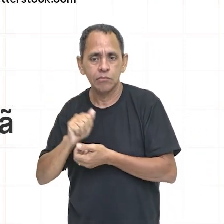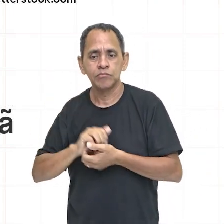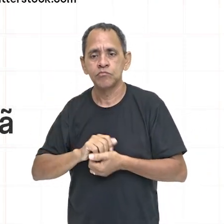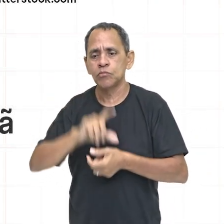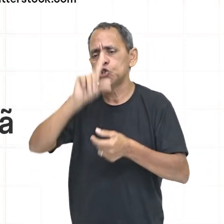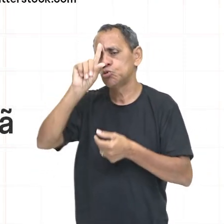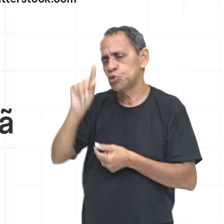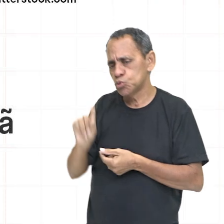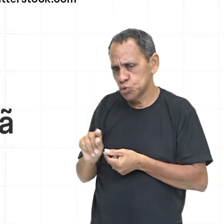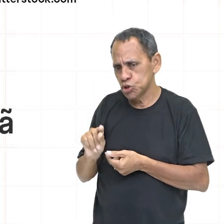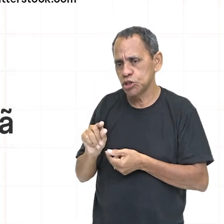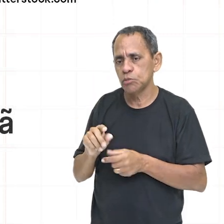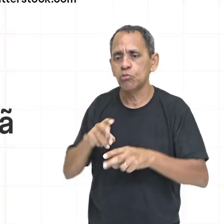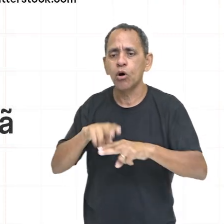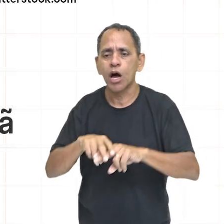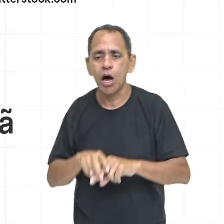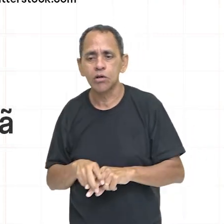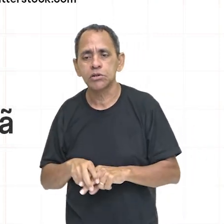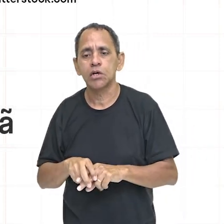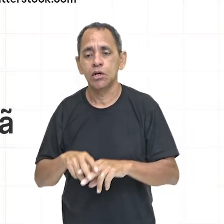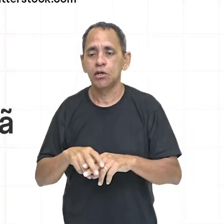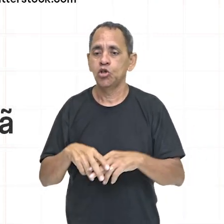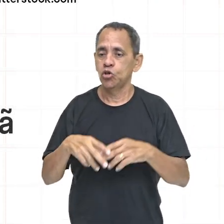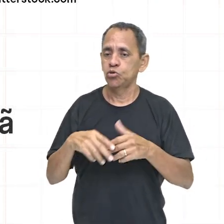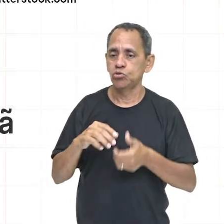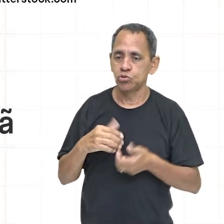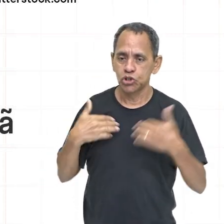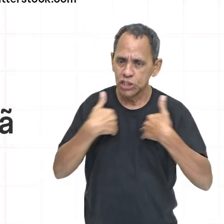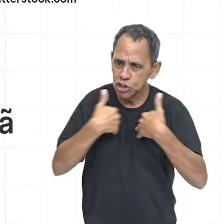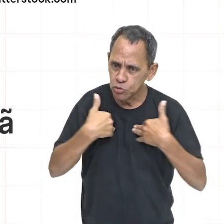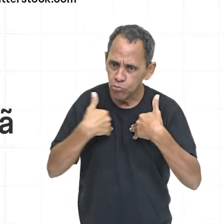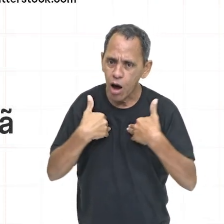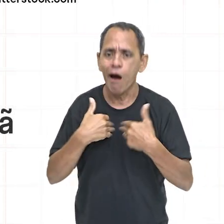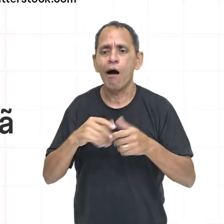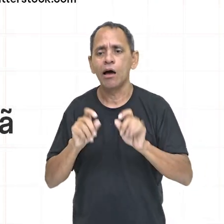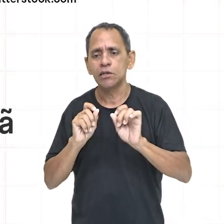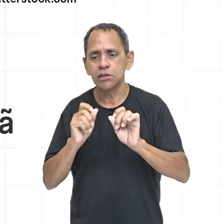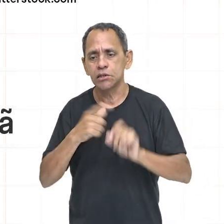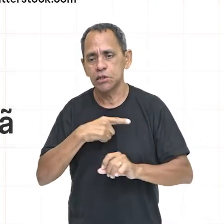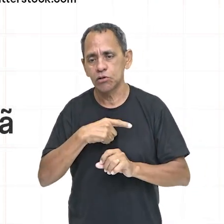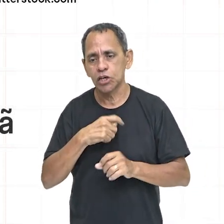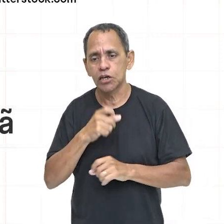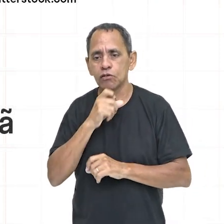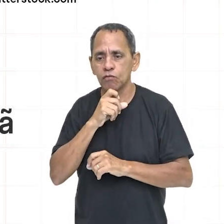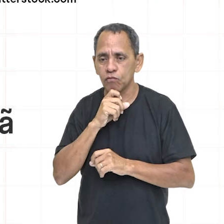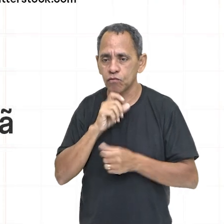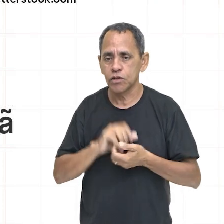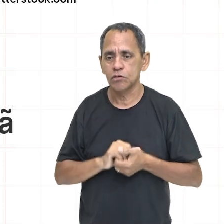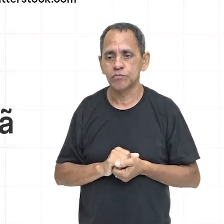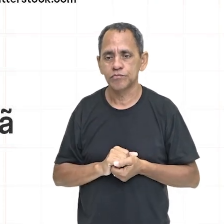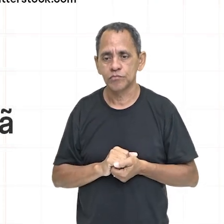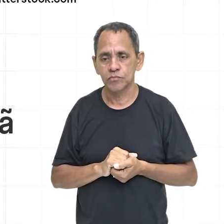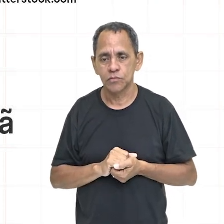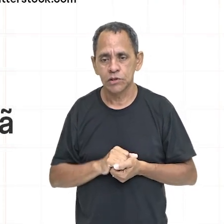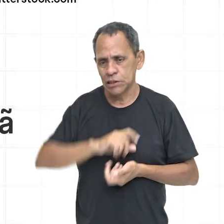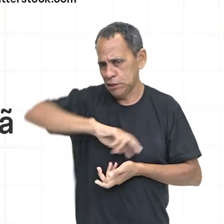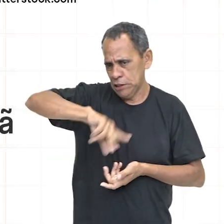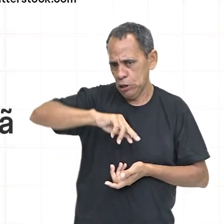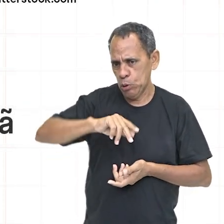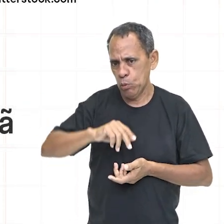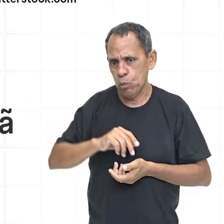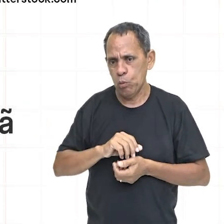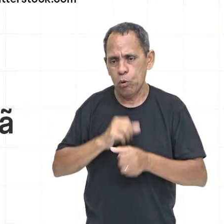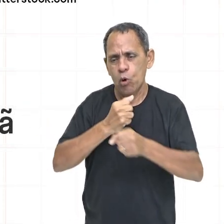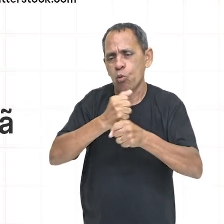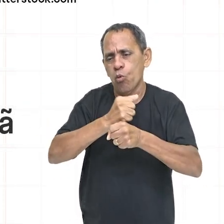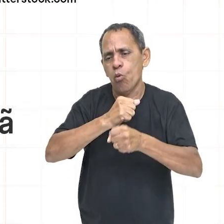os animais expostos, tá? Então não é a todo momento que se tiram as lãs da ovelha.